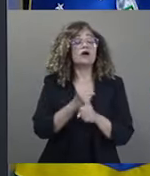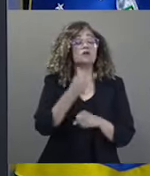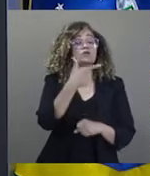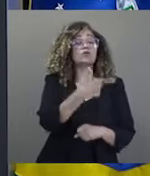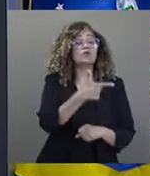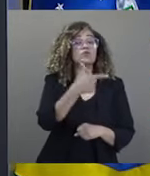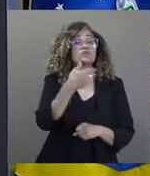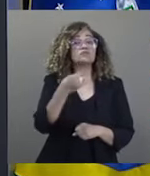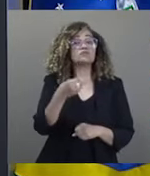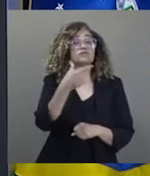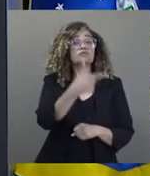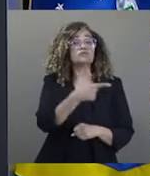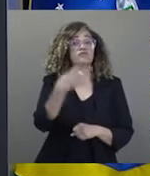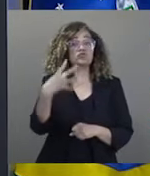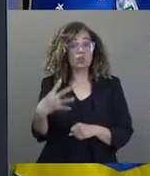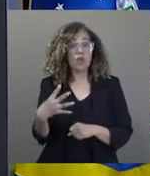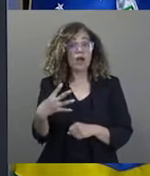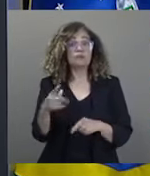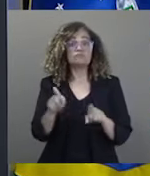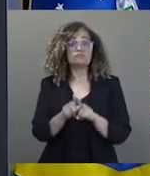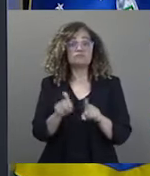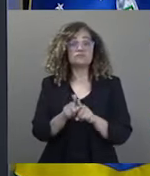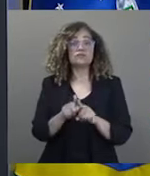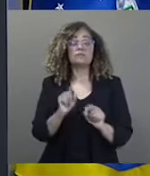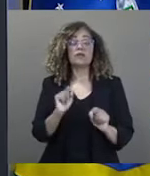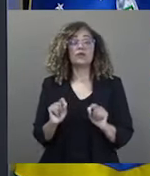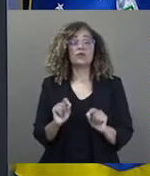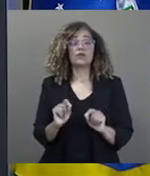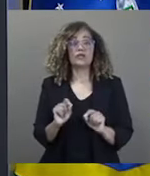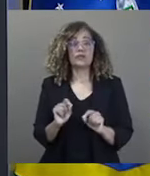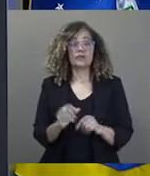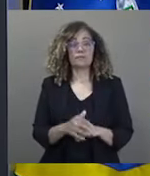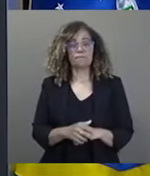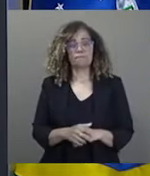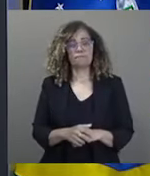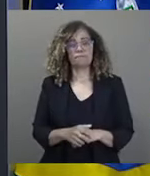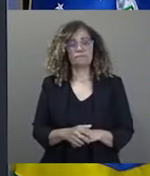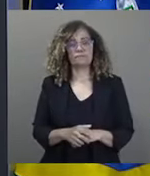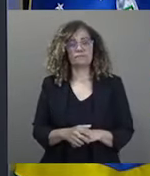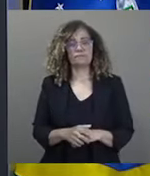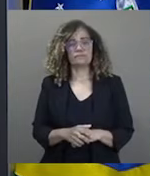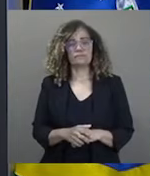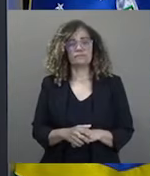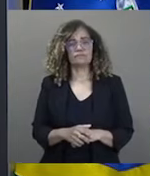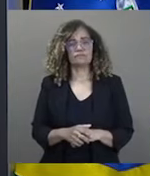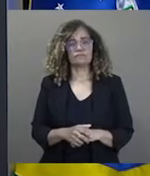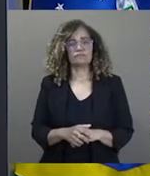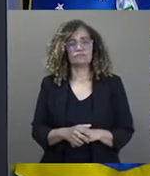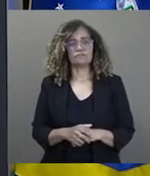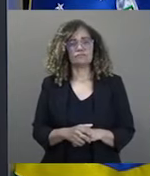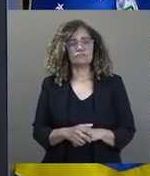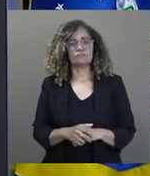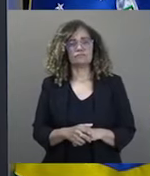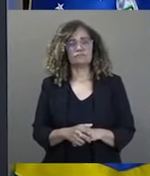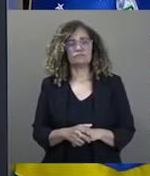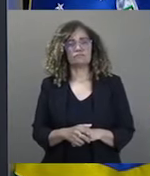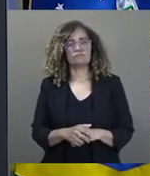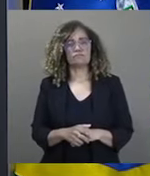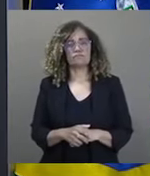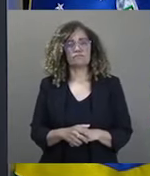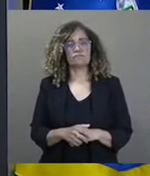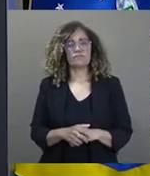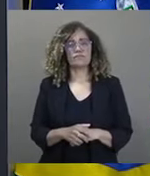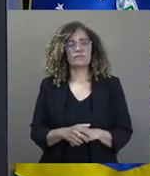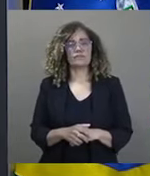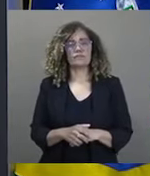repetição de embates como os protagonizados protagonizados